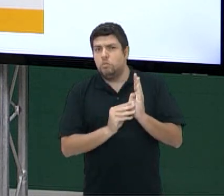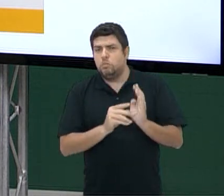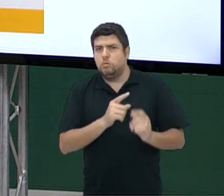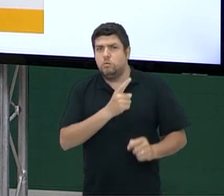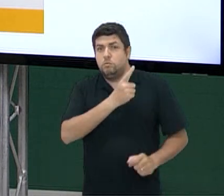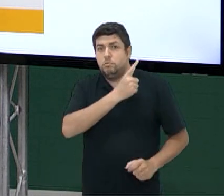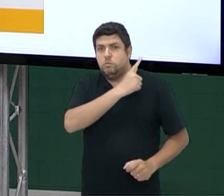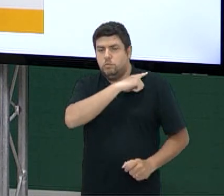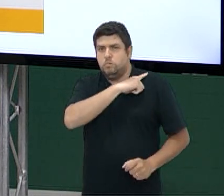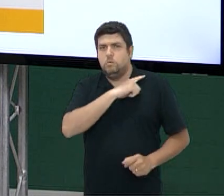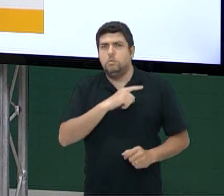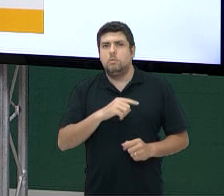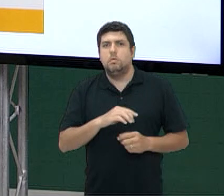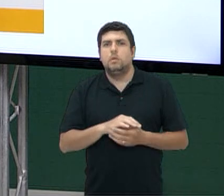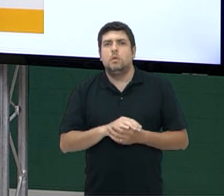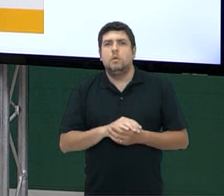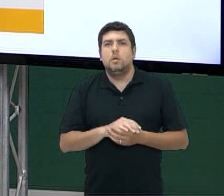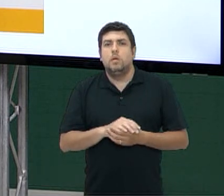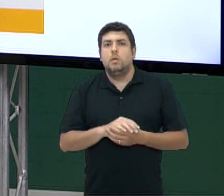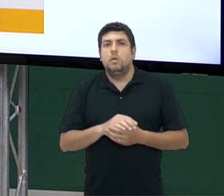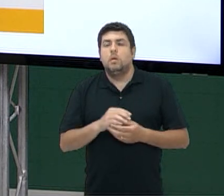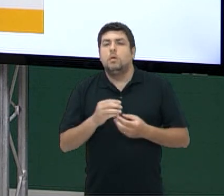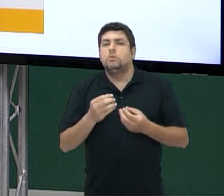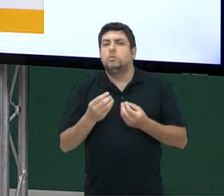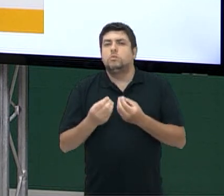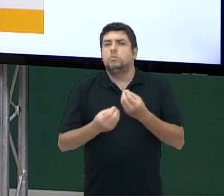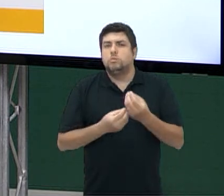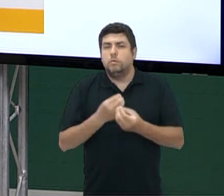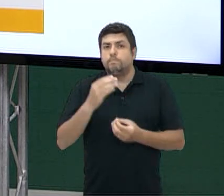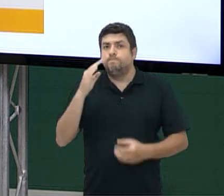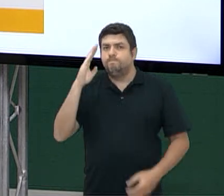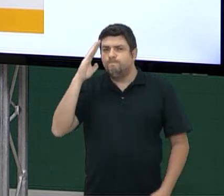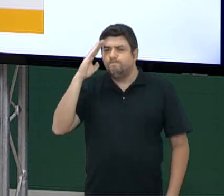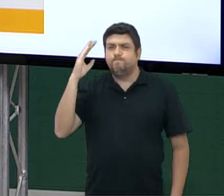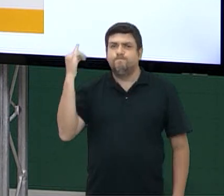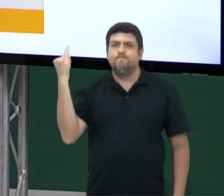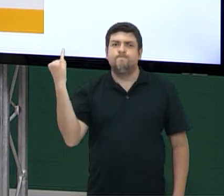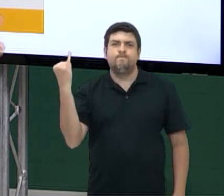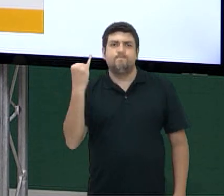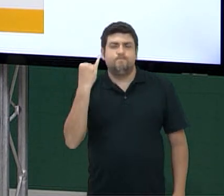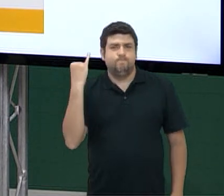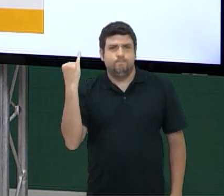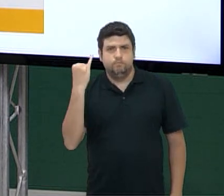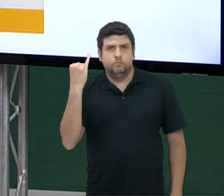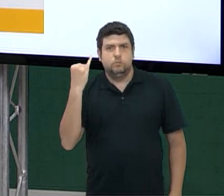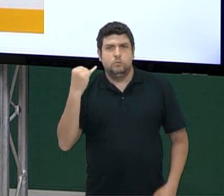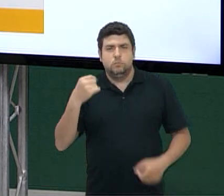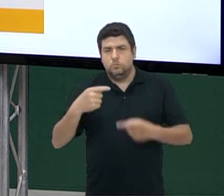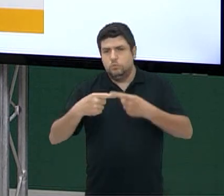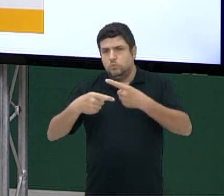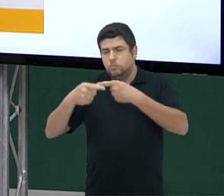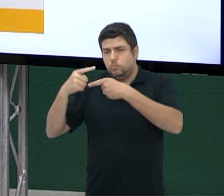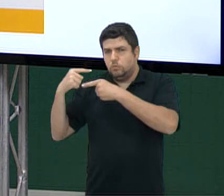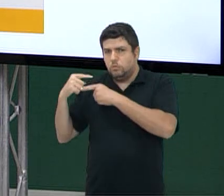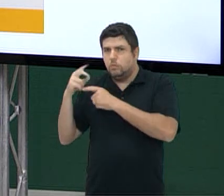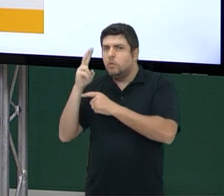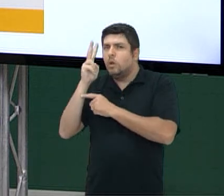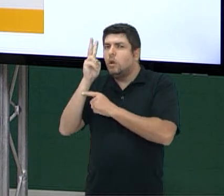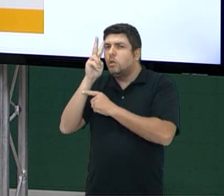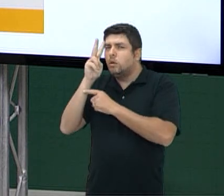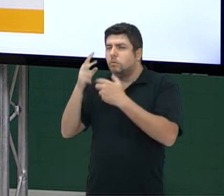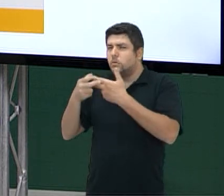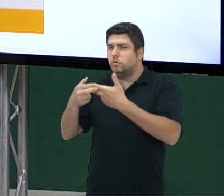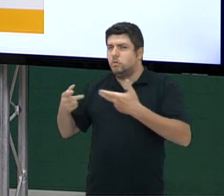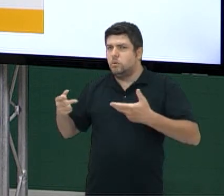uma das principais leis, né, que nós temos aí no nosso ensino médio, é muito importante nós retomarmos alguns conteúdos, certo? Que já